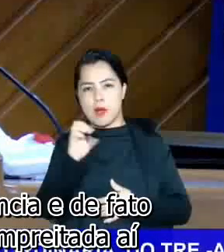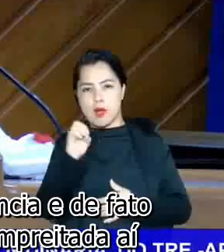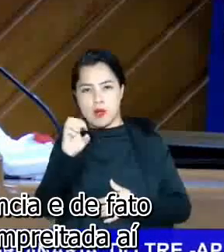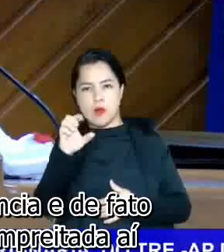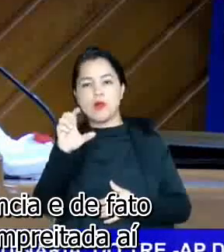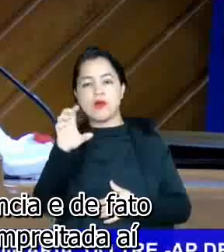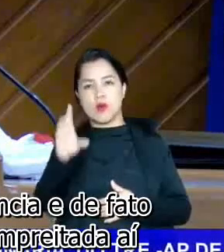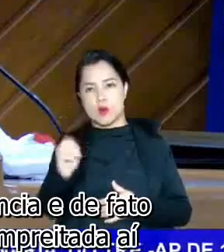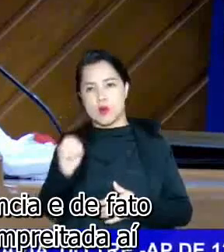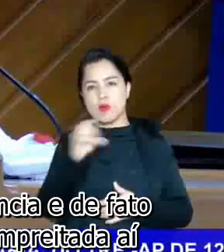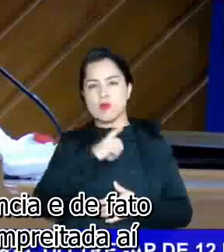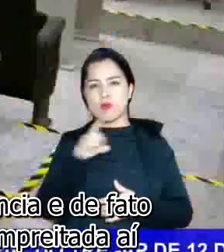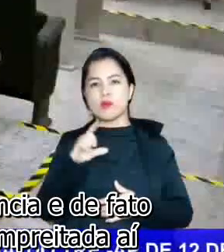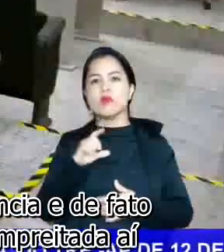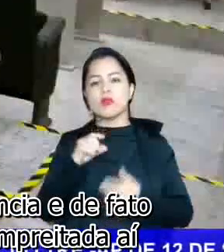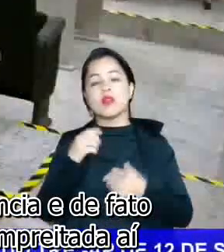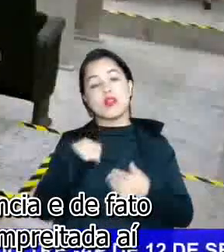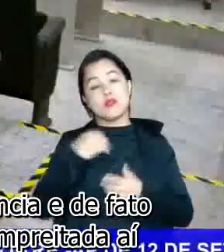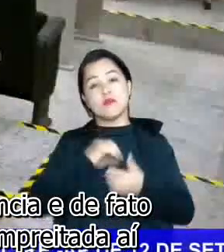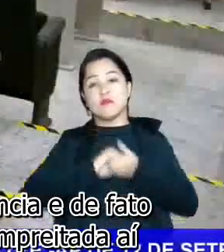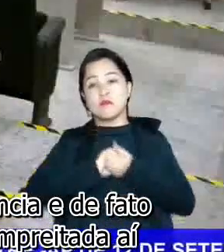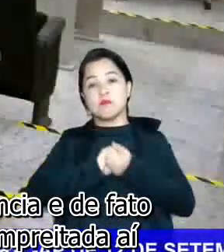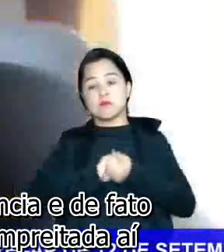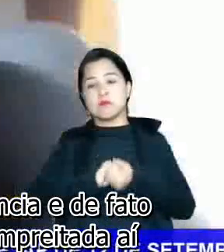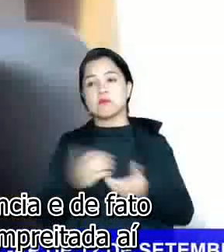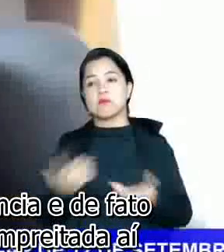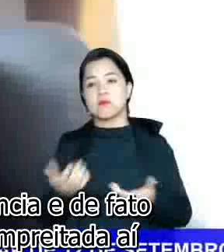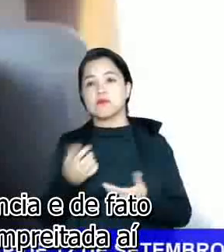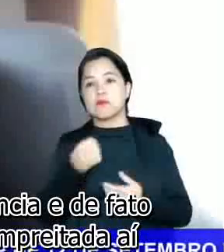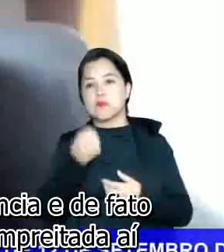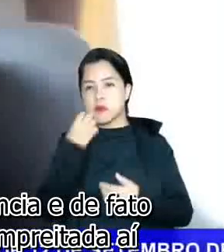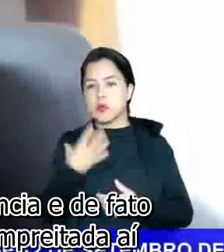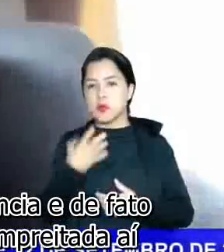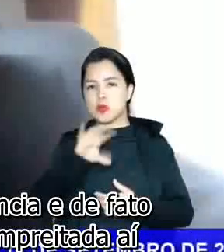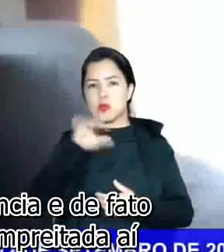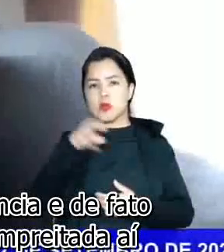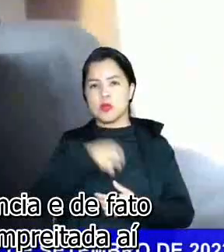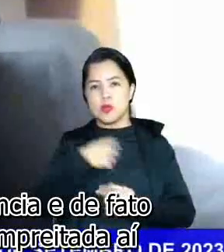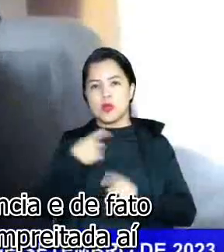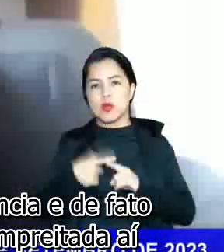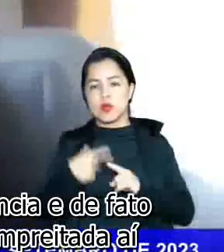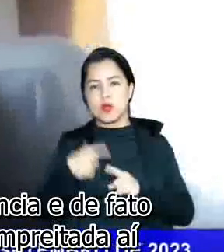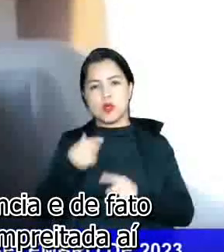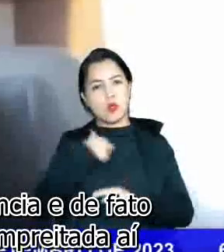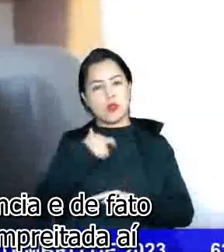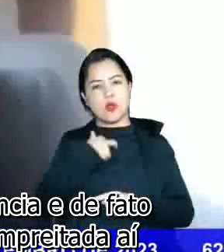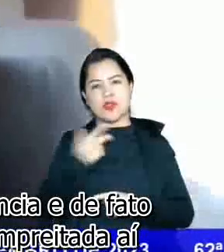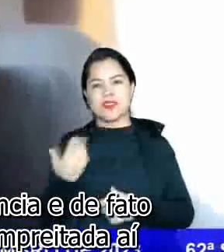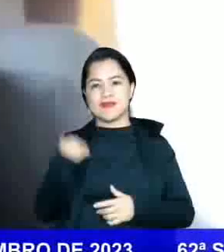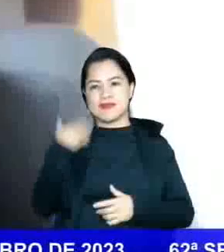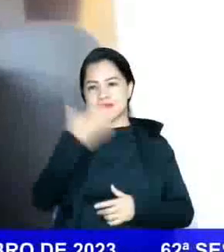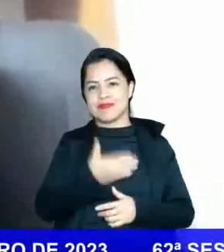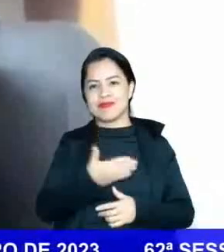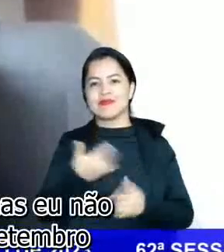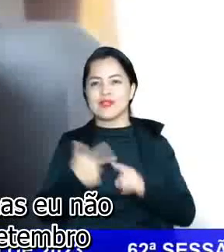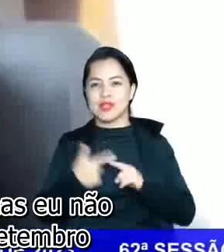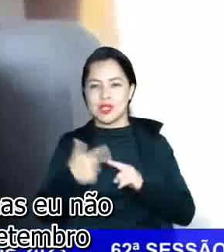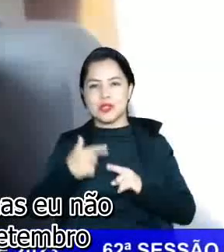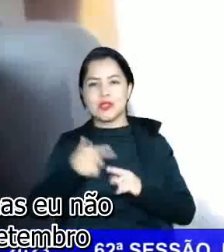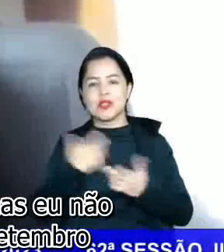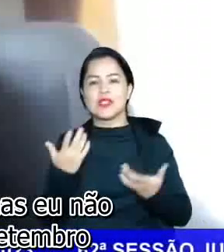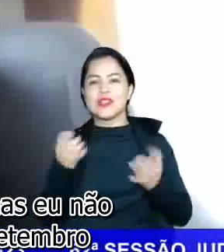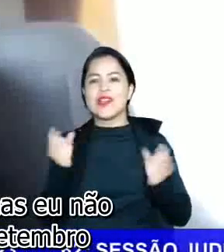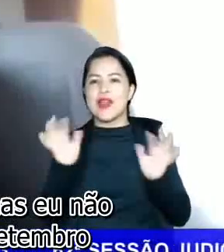na verdade, dizer que eu louvo a atitude de Imagem Vossa Excelência e, de plenário. fato, eu só não poderei Na mesmo tela, porque o eu estou juiz nessa Paulo empreitada Madeira. aí. Eu